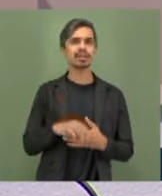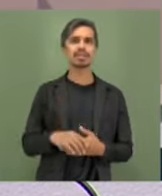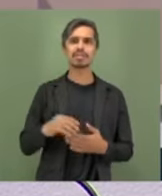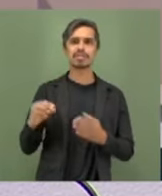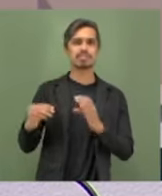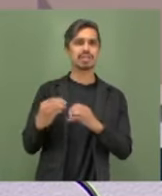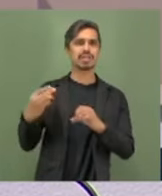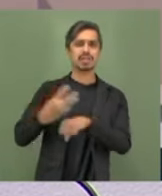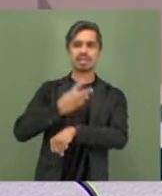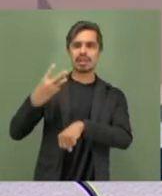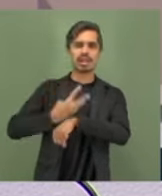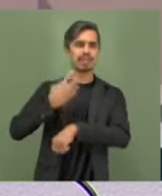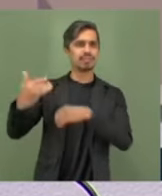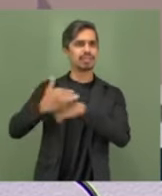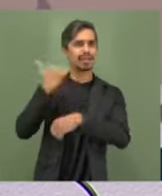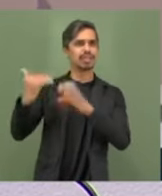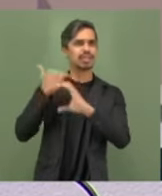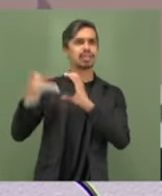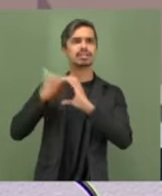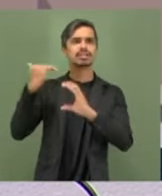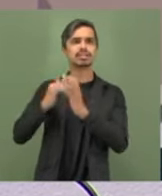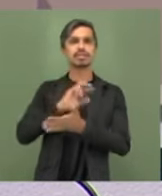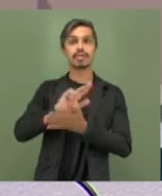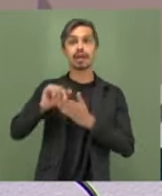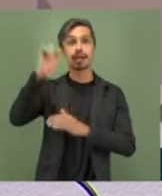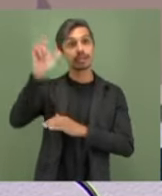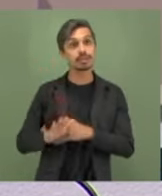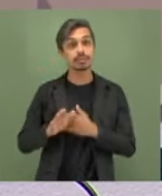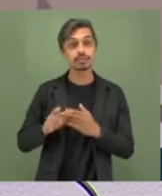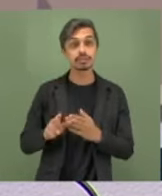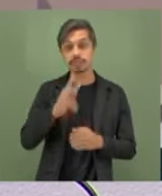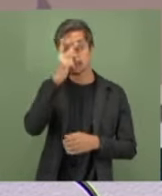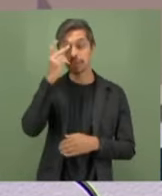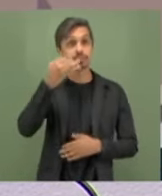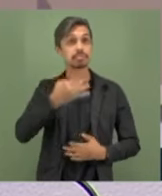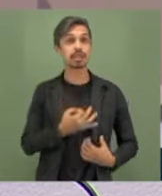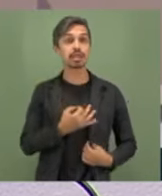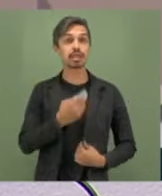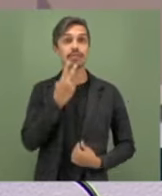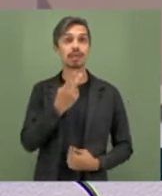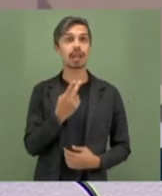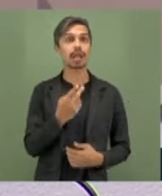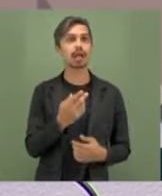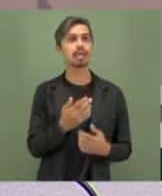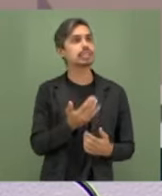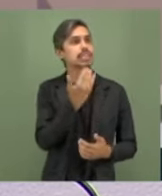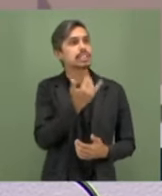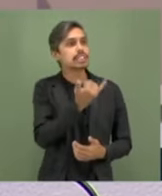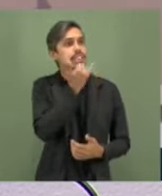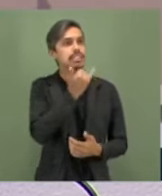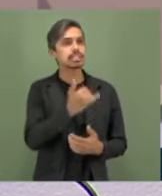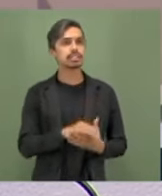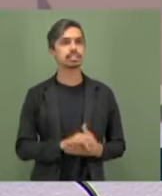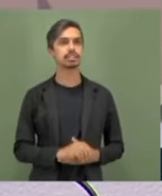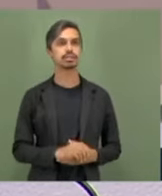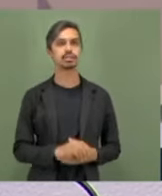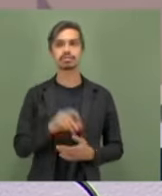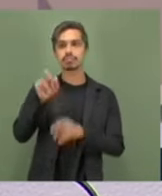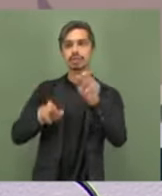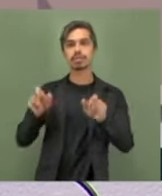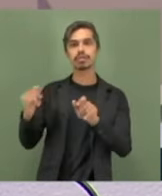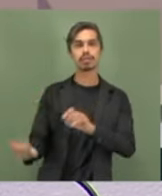mensagens de brasileiros, de pessoas de bem, que me disseram, que me pediram desculpa. Pessoas importantes,